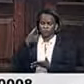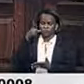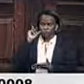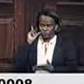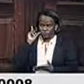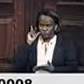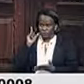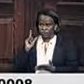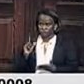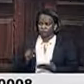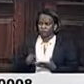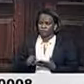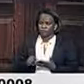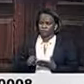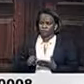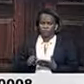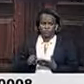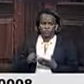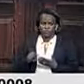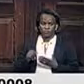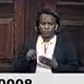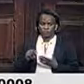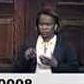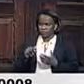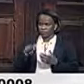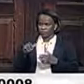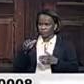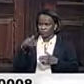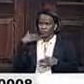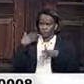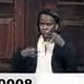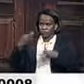ontem aqui no Fórum do Rio de Janeiro,